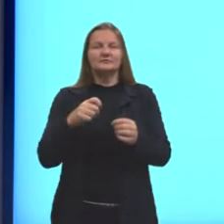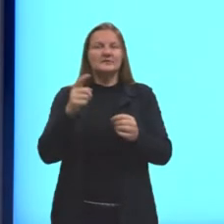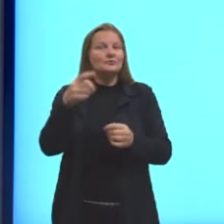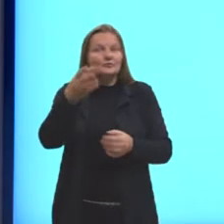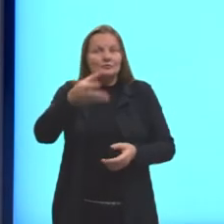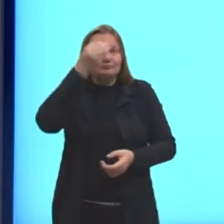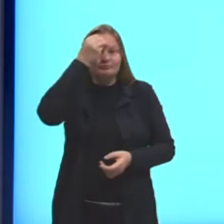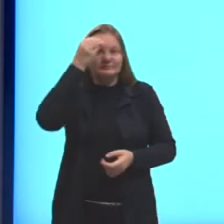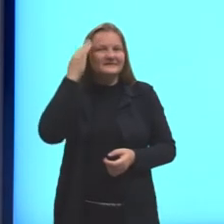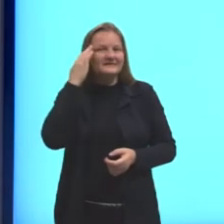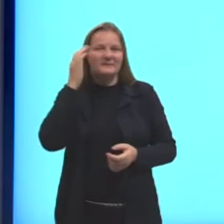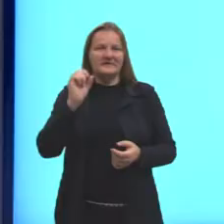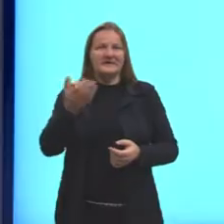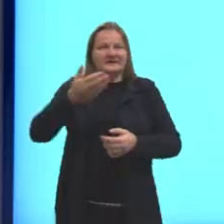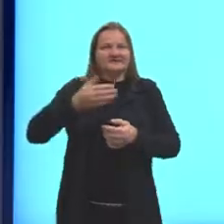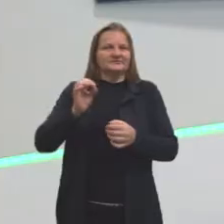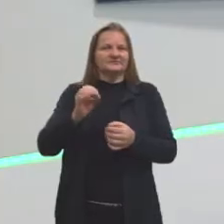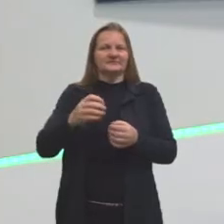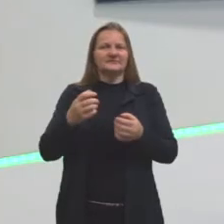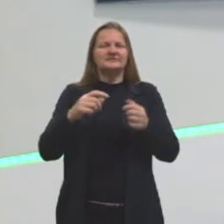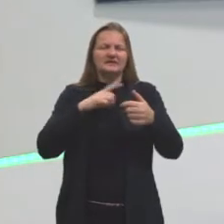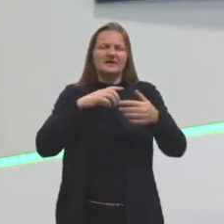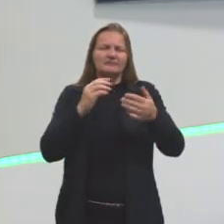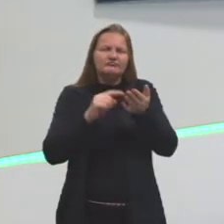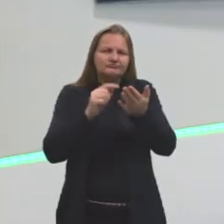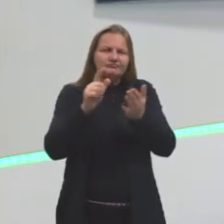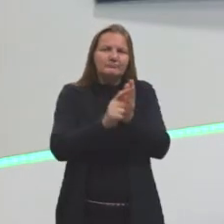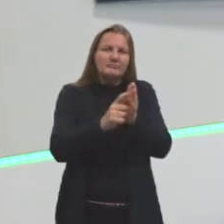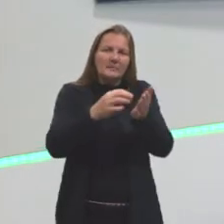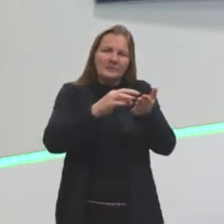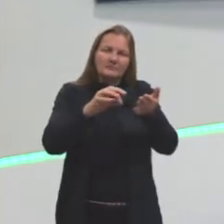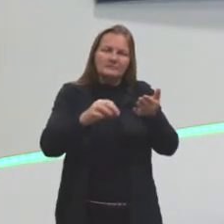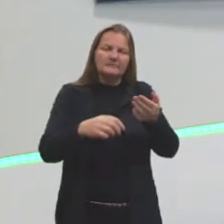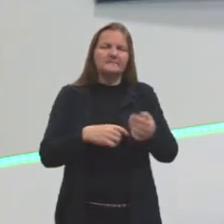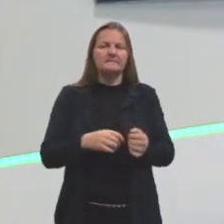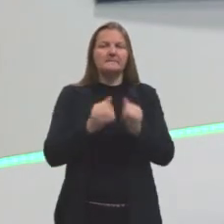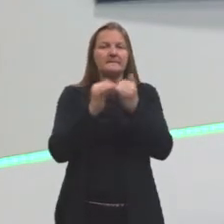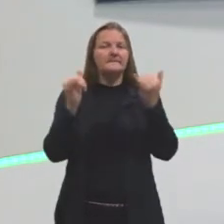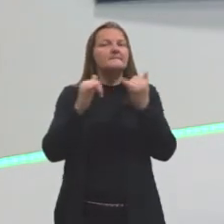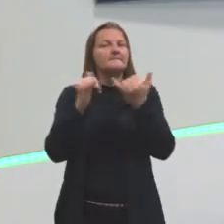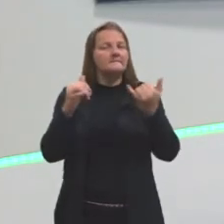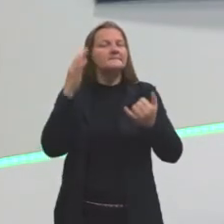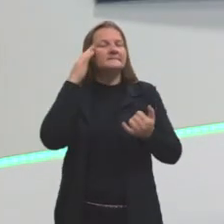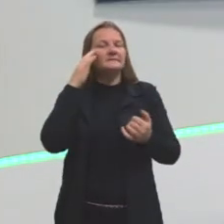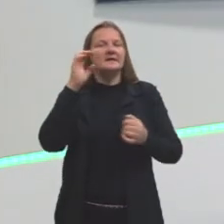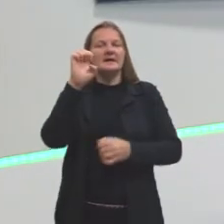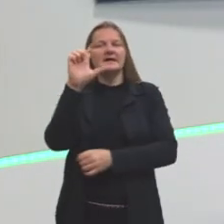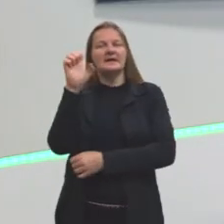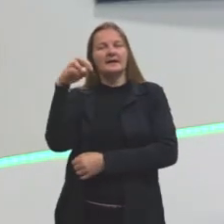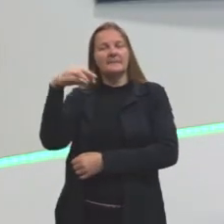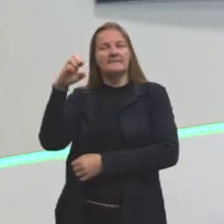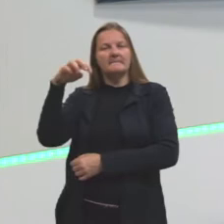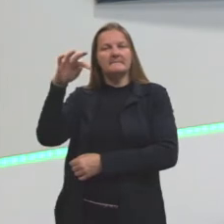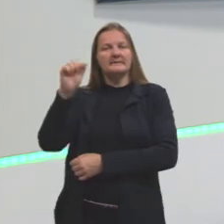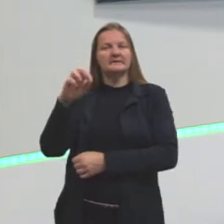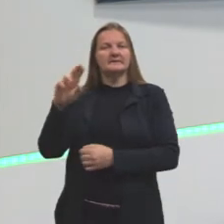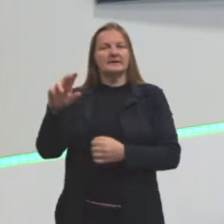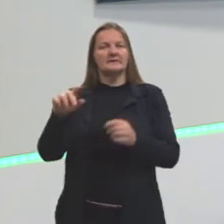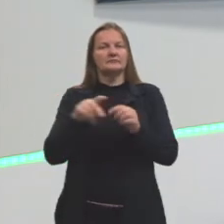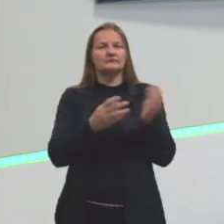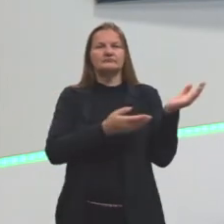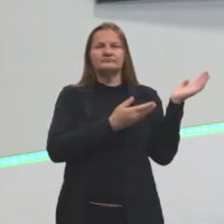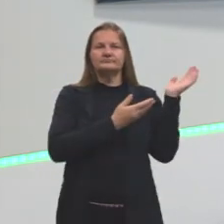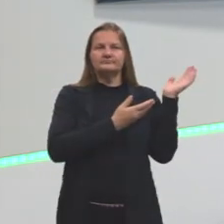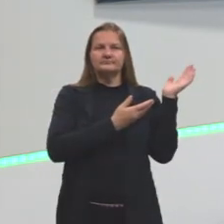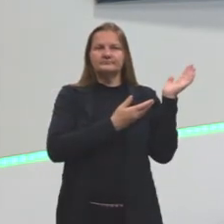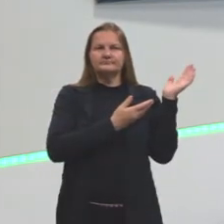é você não precisa saber esse valor você só precisa saber né ah carga elétrica elementar vai ser este valor